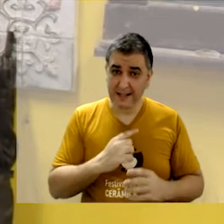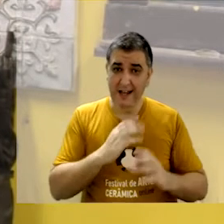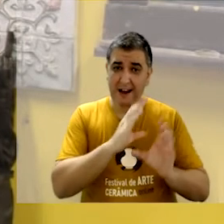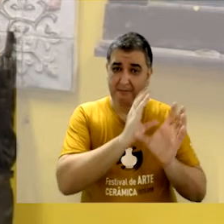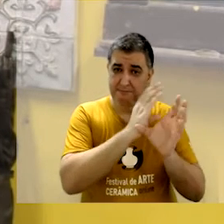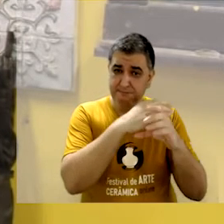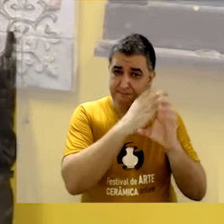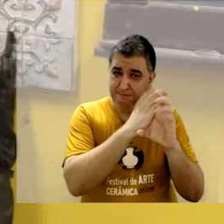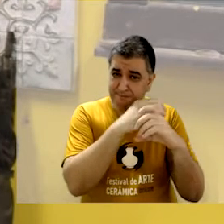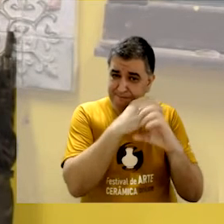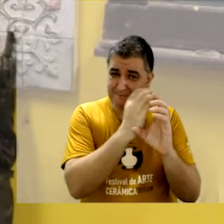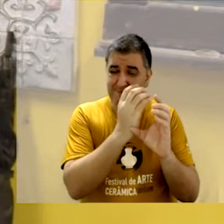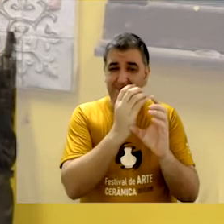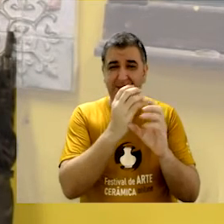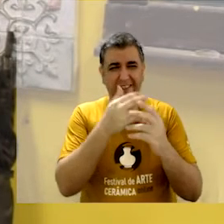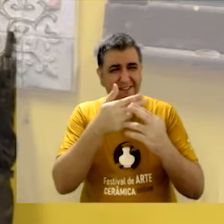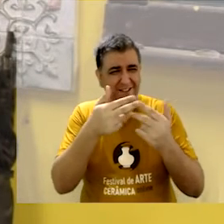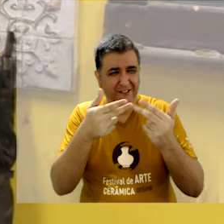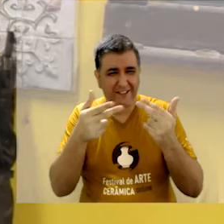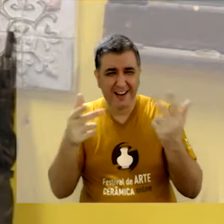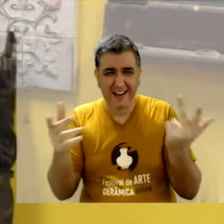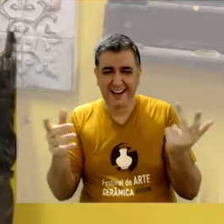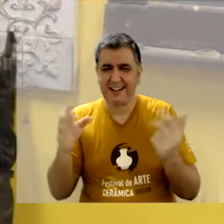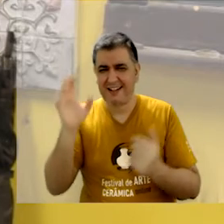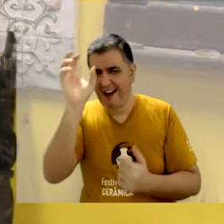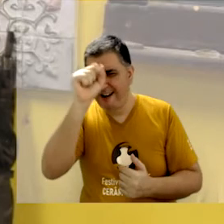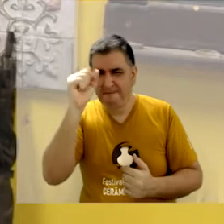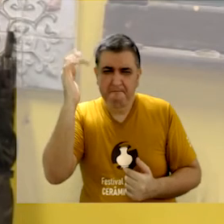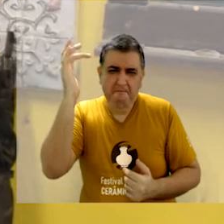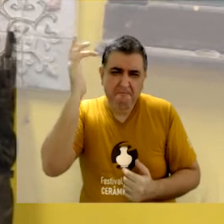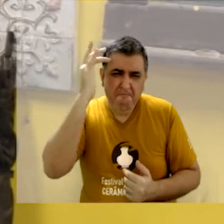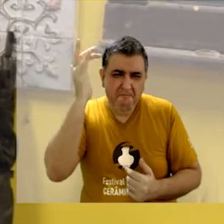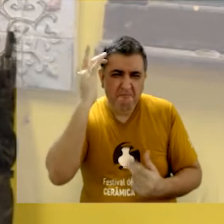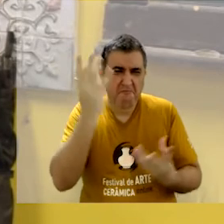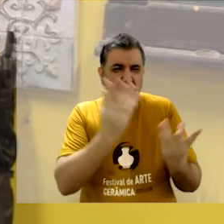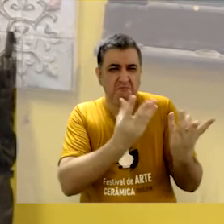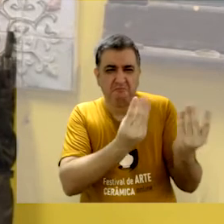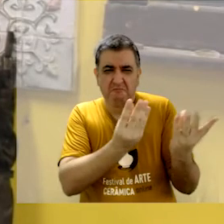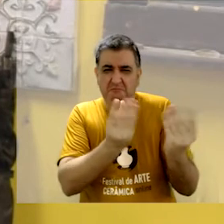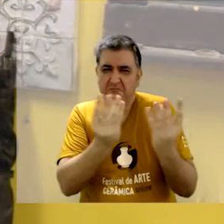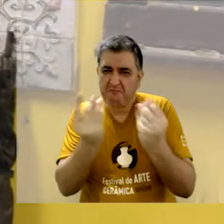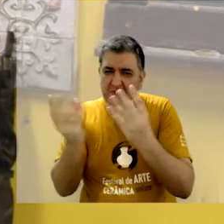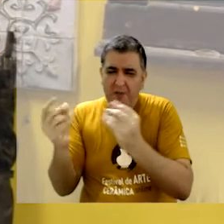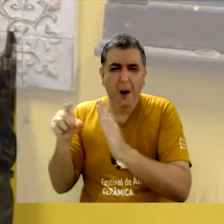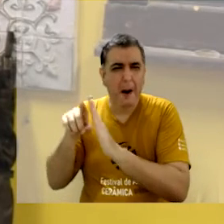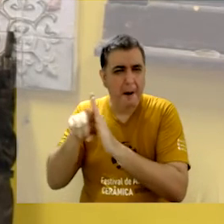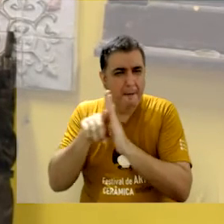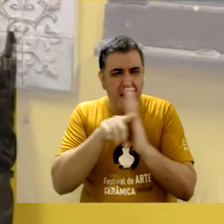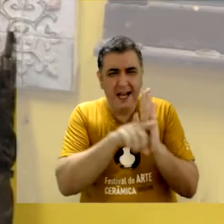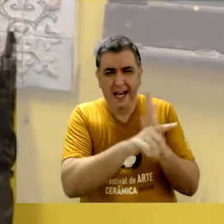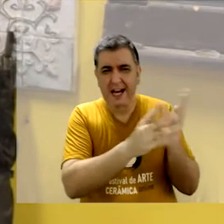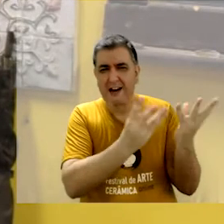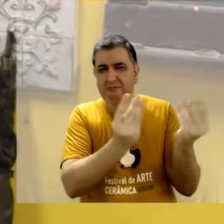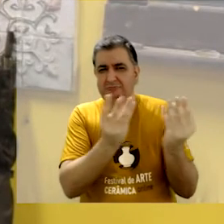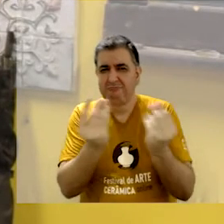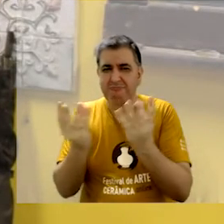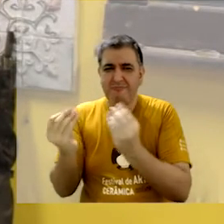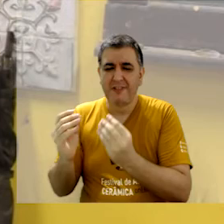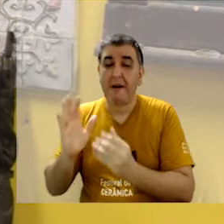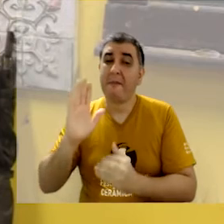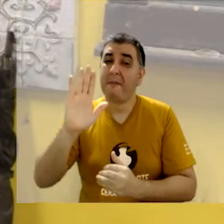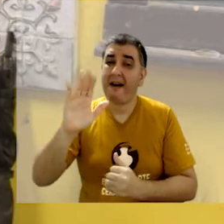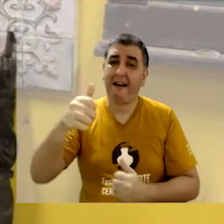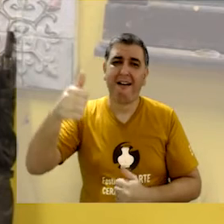nas artes, nas próprias ciências, né? Na medicina, em tudo, né? E as pesquisas que se fazem são